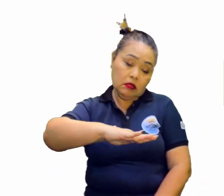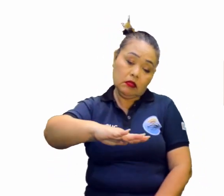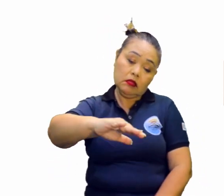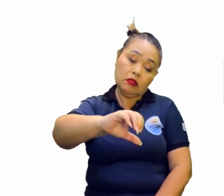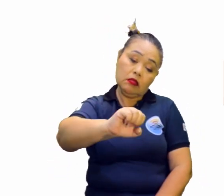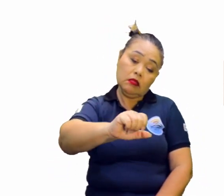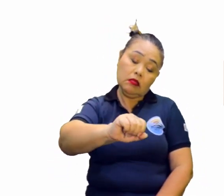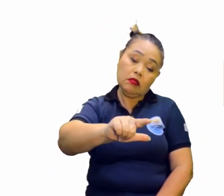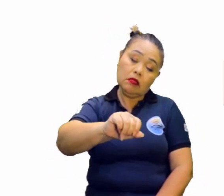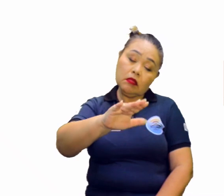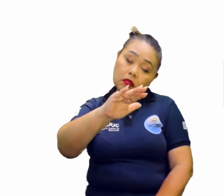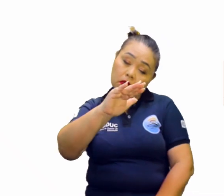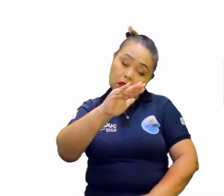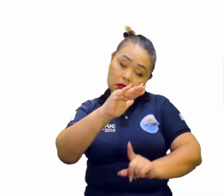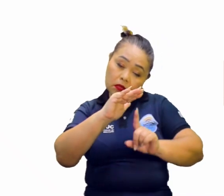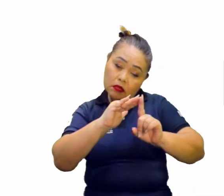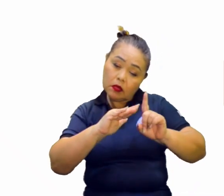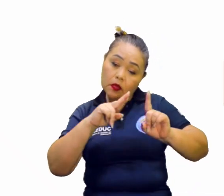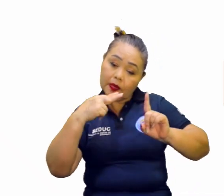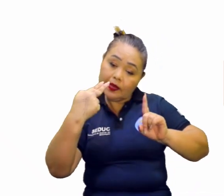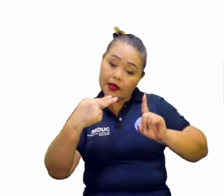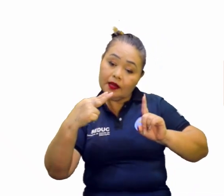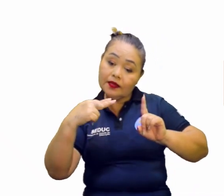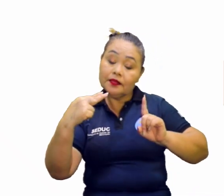de nutrientes, né,